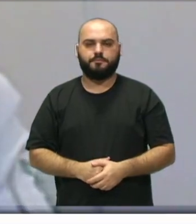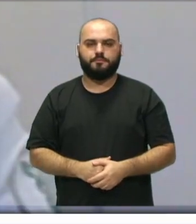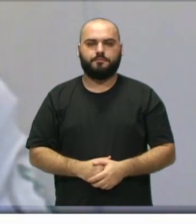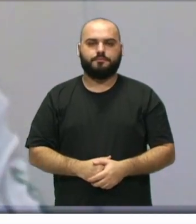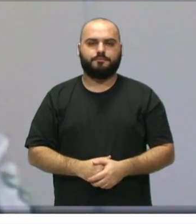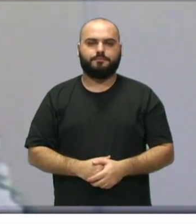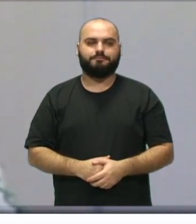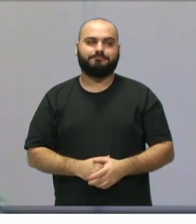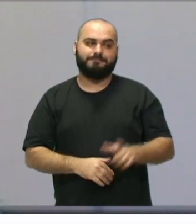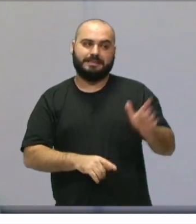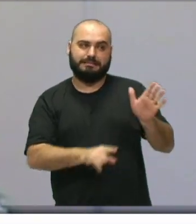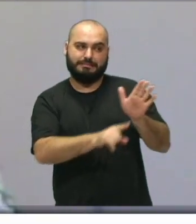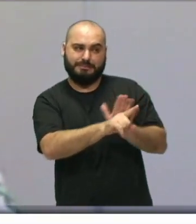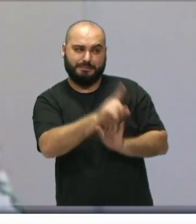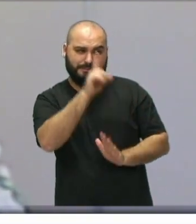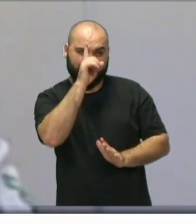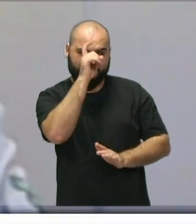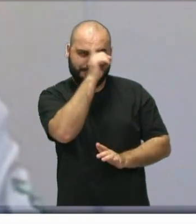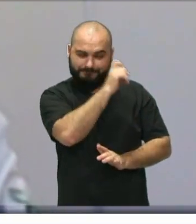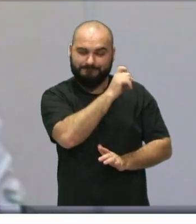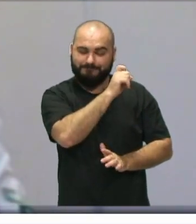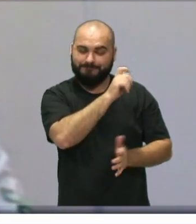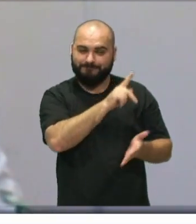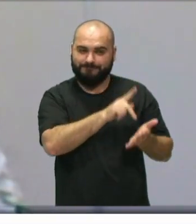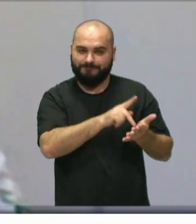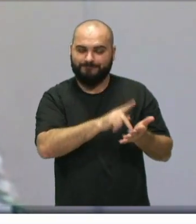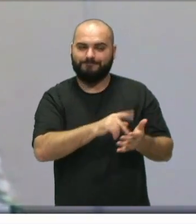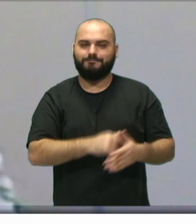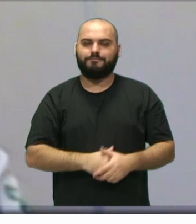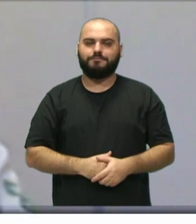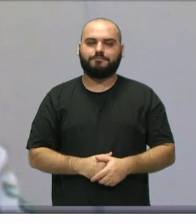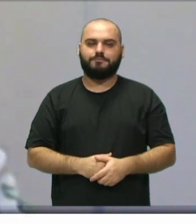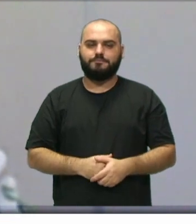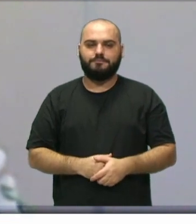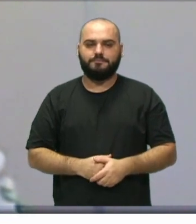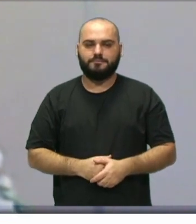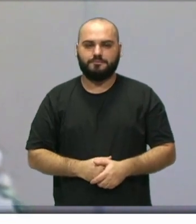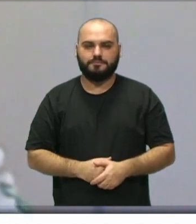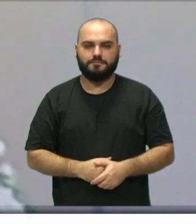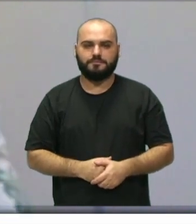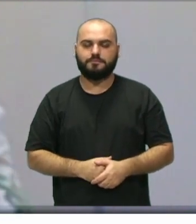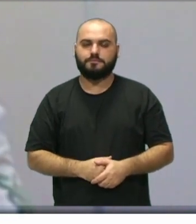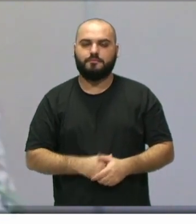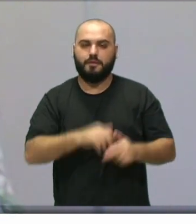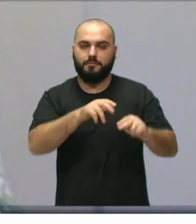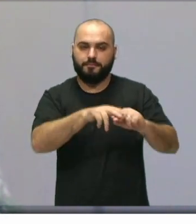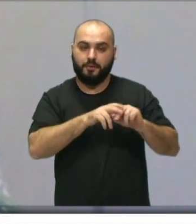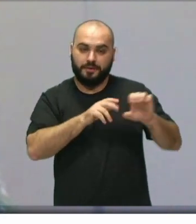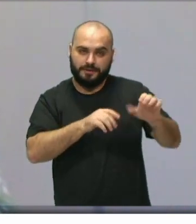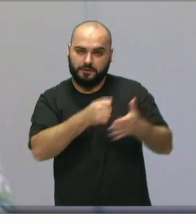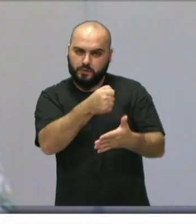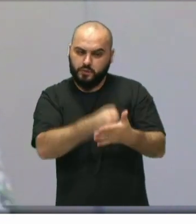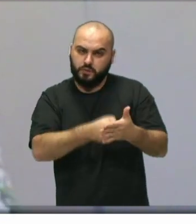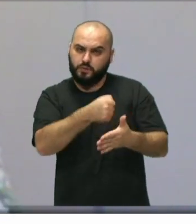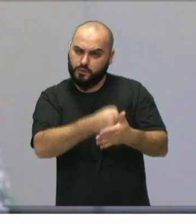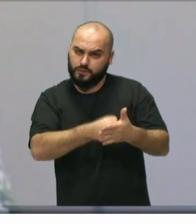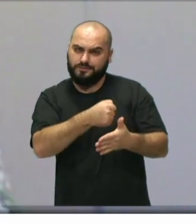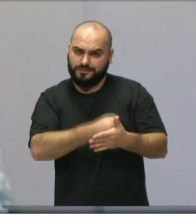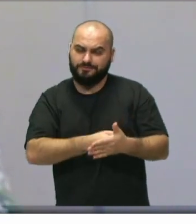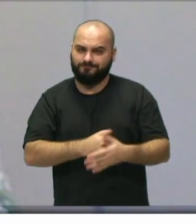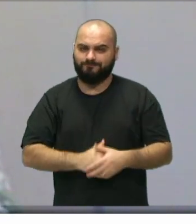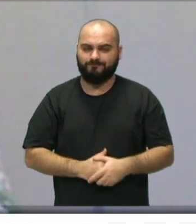É uma pergunta difícil essa, porque a gente precisa, na verdade, é para isso que a gente luta, né?